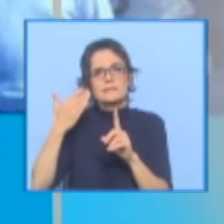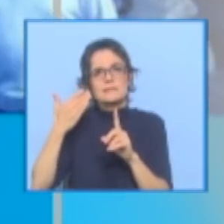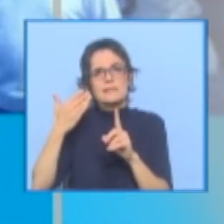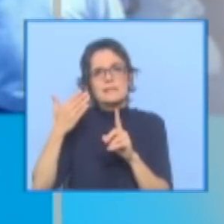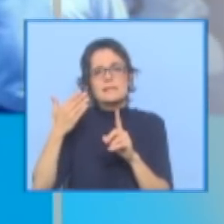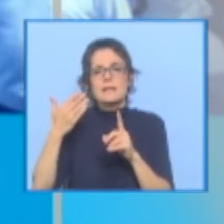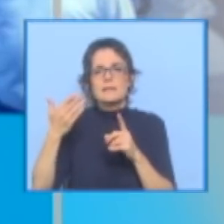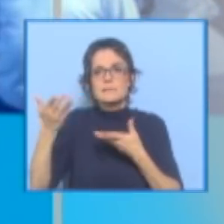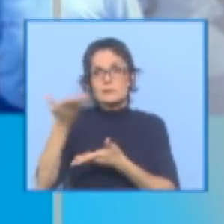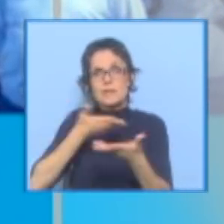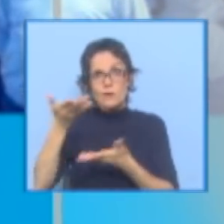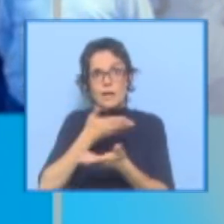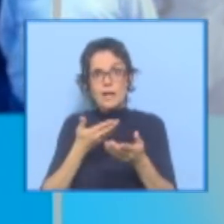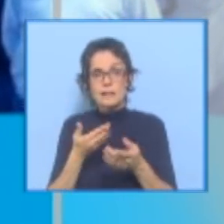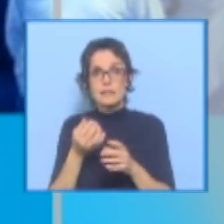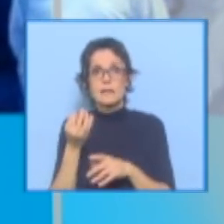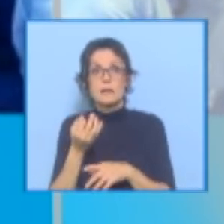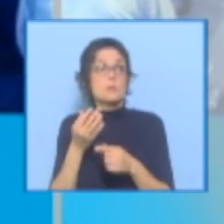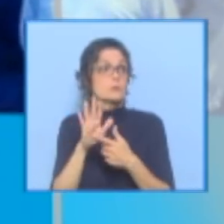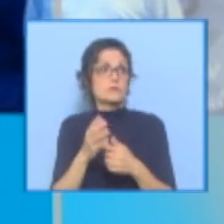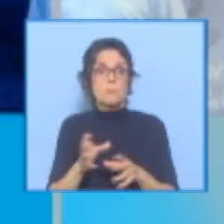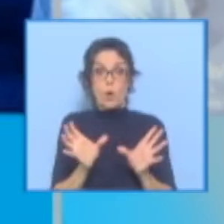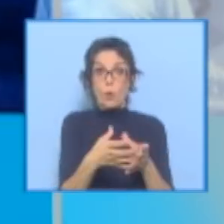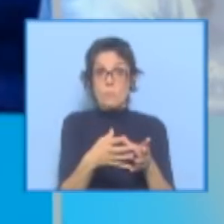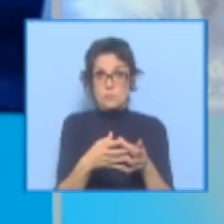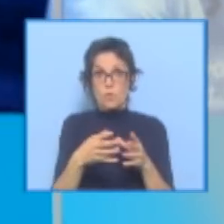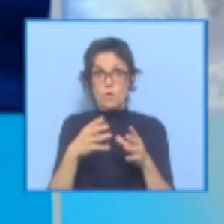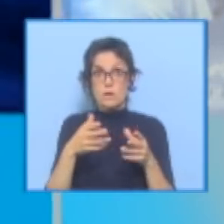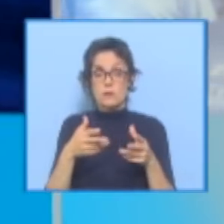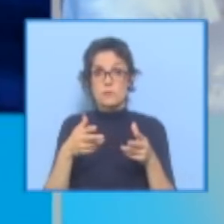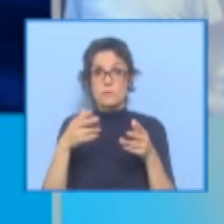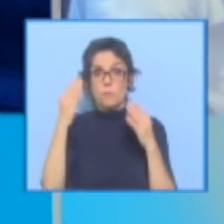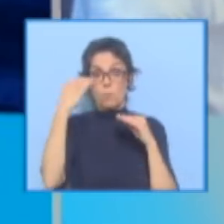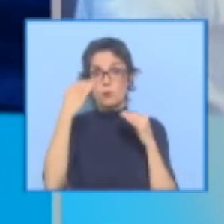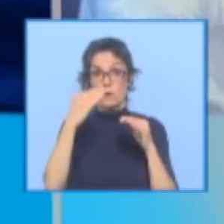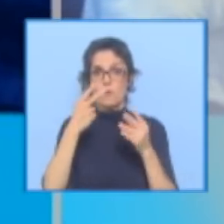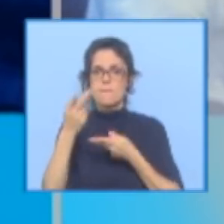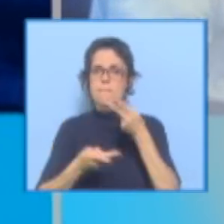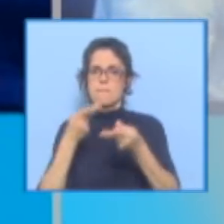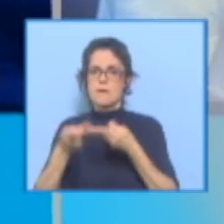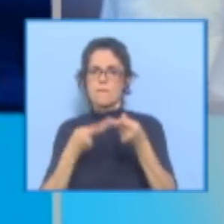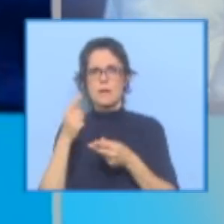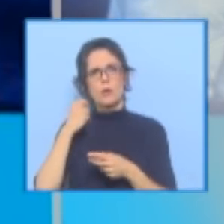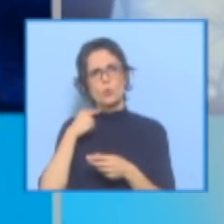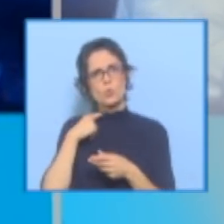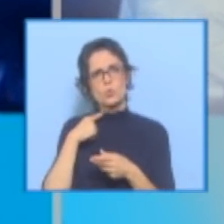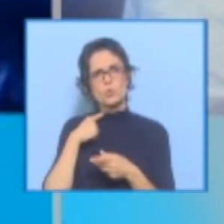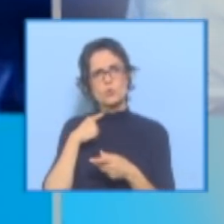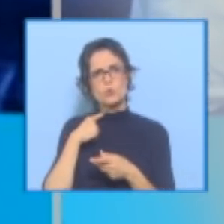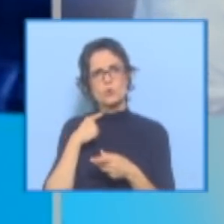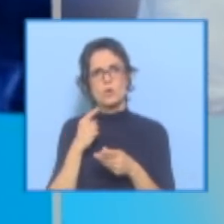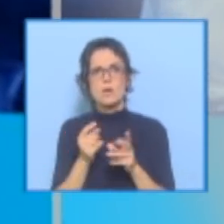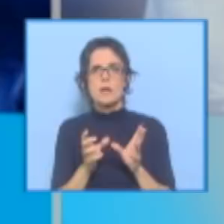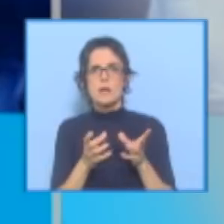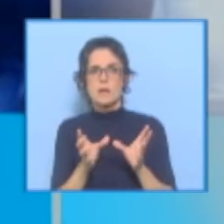comissões pedagógicas para avaliar o curso, para avaliar os professores, por isso passamos esse papel para as comissões pedagógicas e não para a Associação